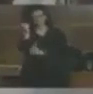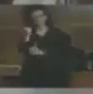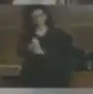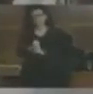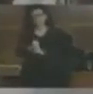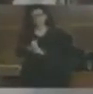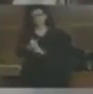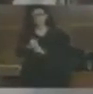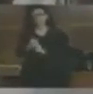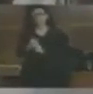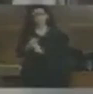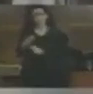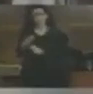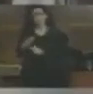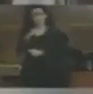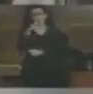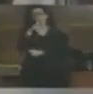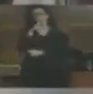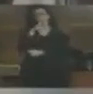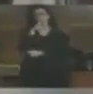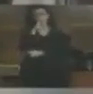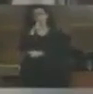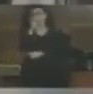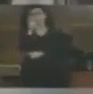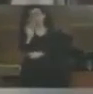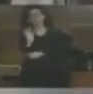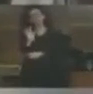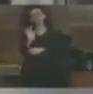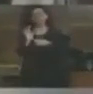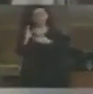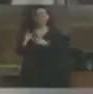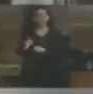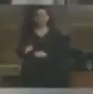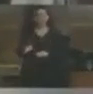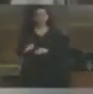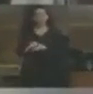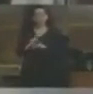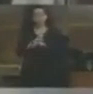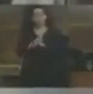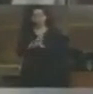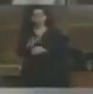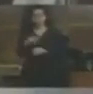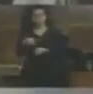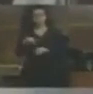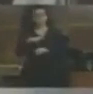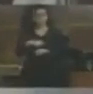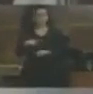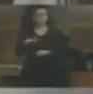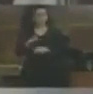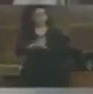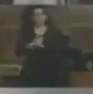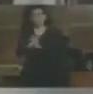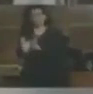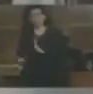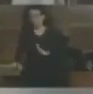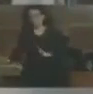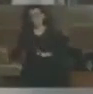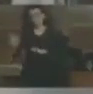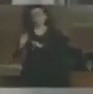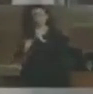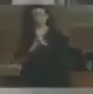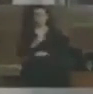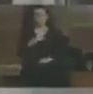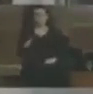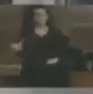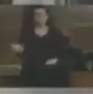A esquerda, PT, essas imundícias todas que estão aí destruindo o nosso país, destruindo nossas crianças, transformando